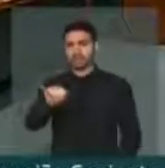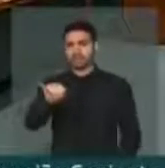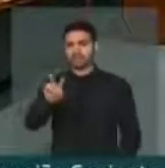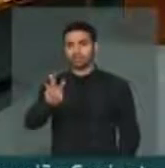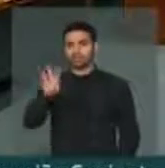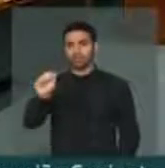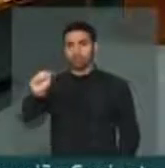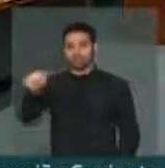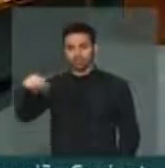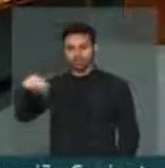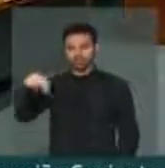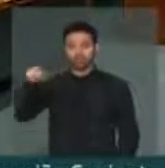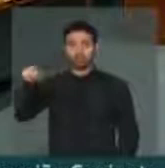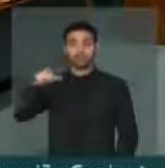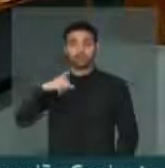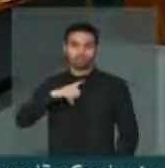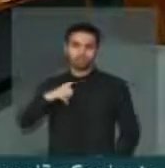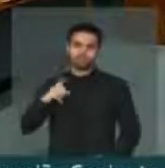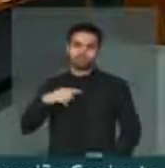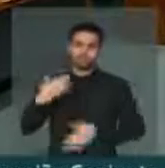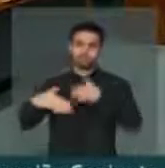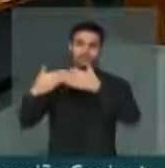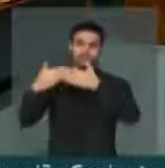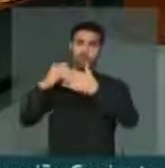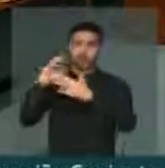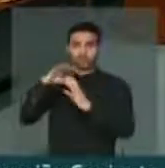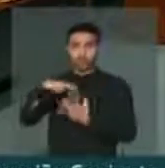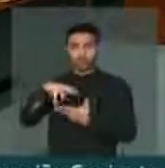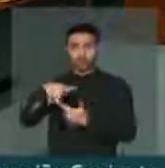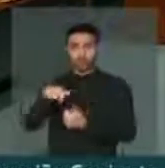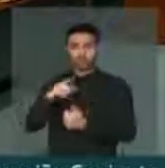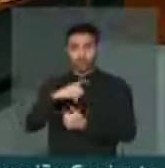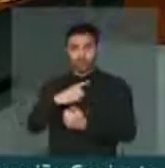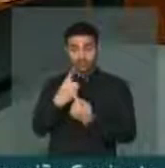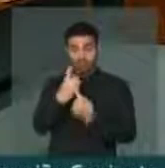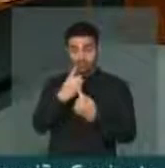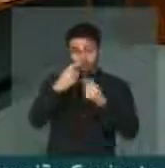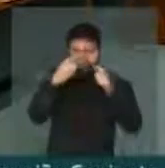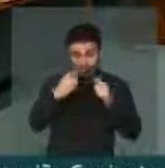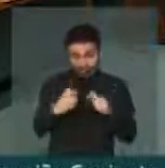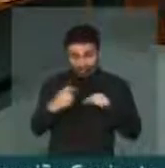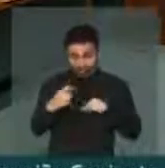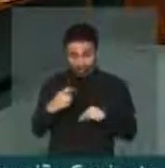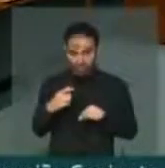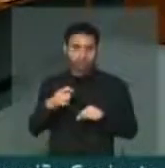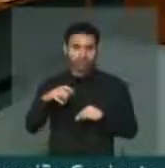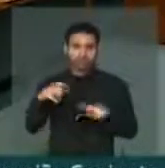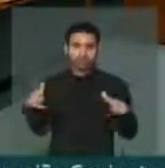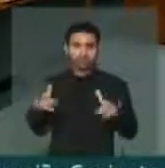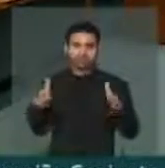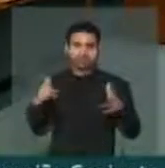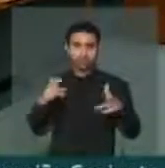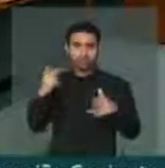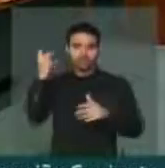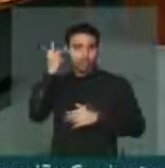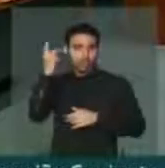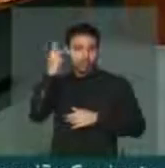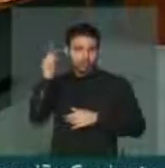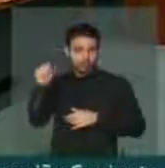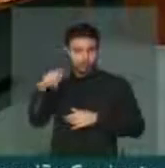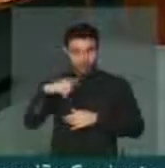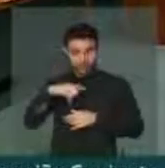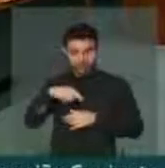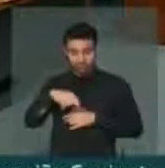o mundo e tem uma região, em termos geográficos, do tamanho da cidade de São Paulo, lá tem